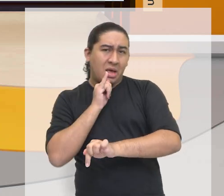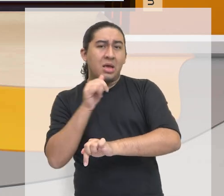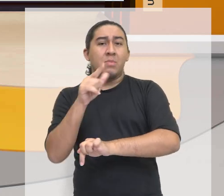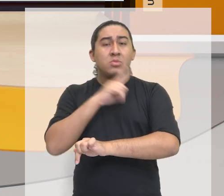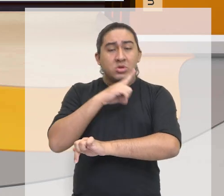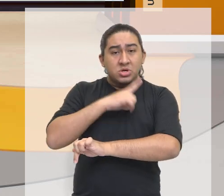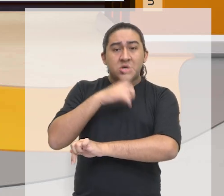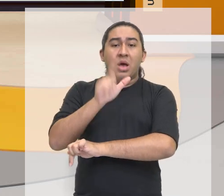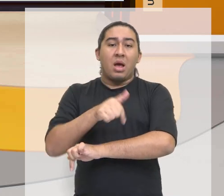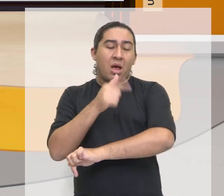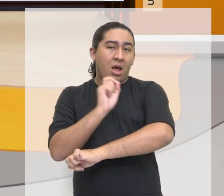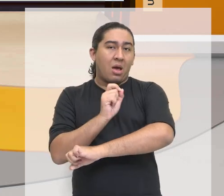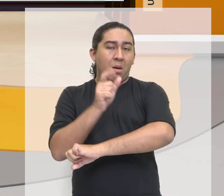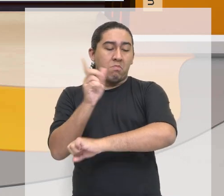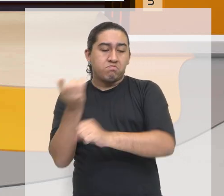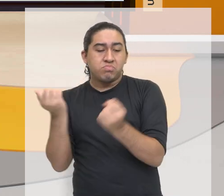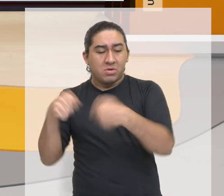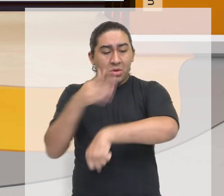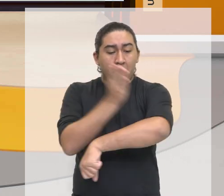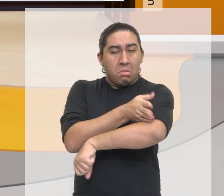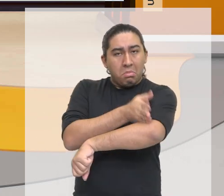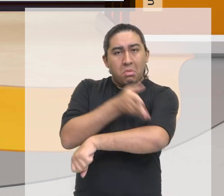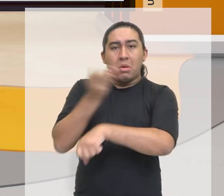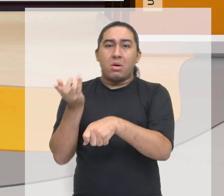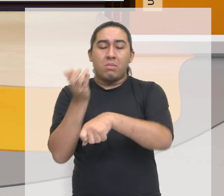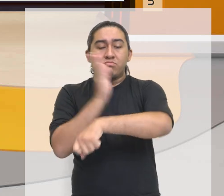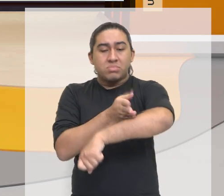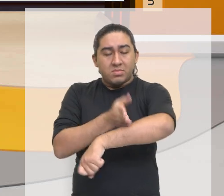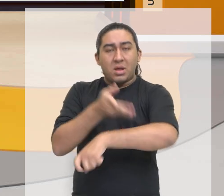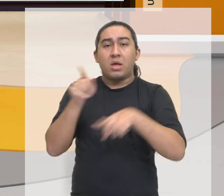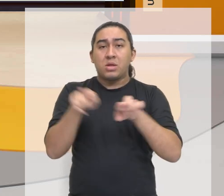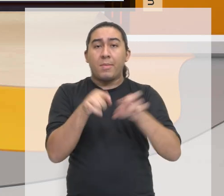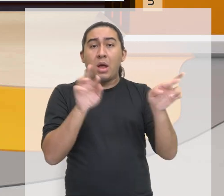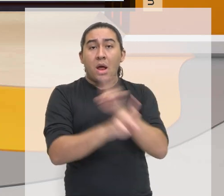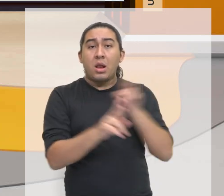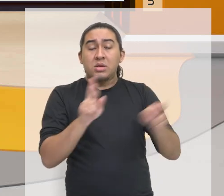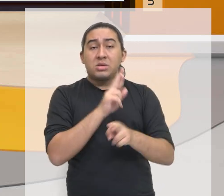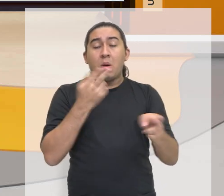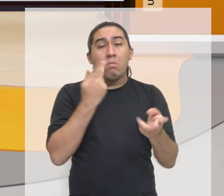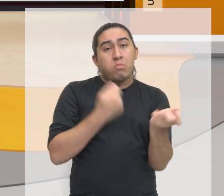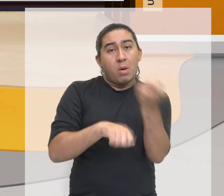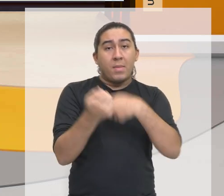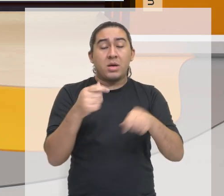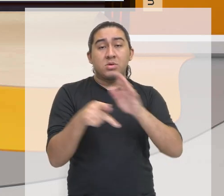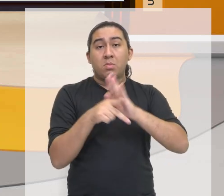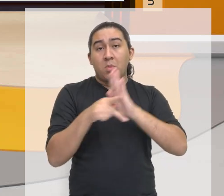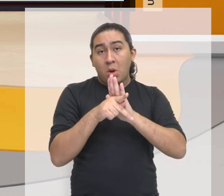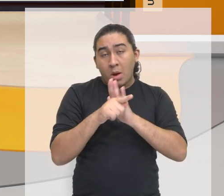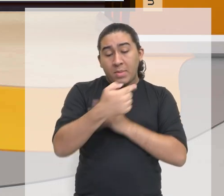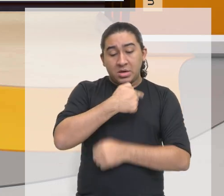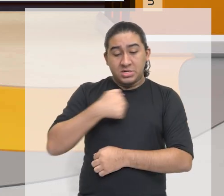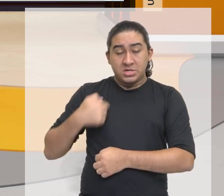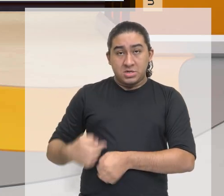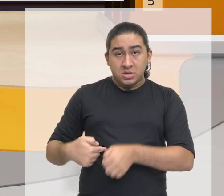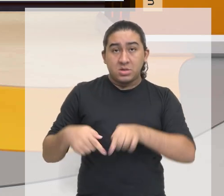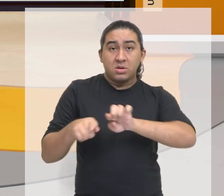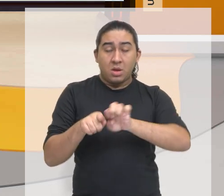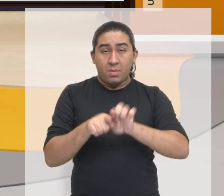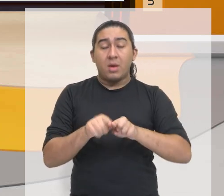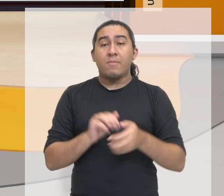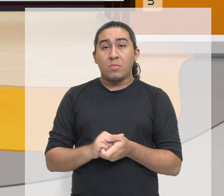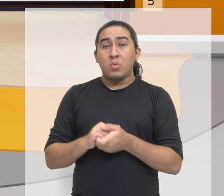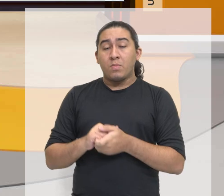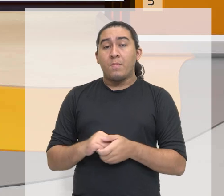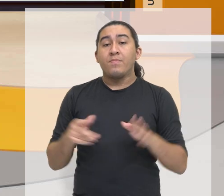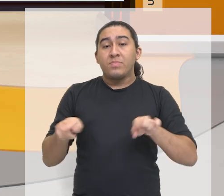da Seda, vamos verificar a integração de comércio entre a China e o Oriente Médio. Vamos verificar também